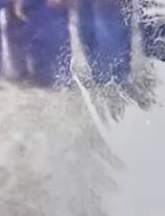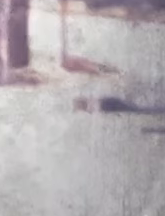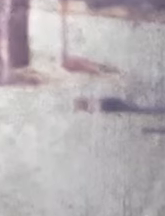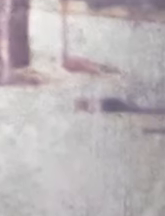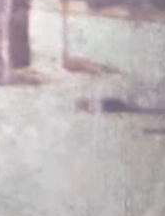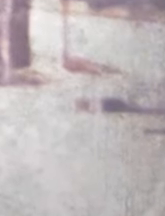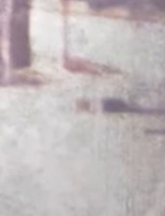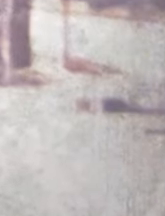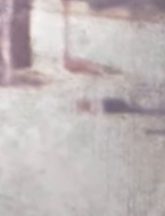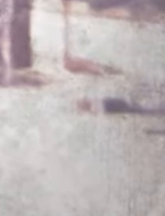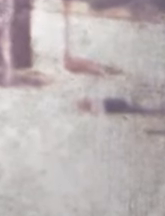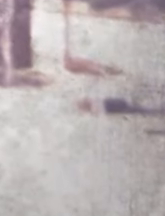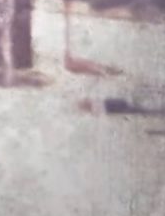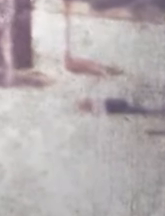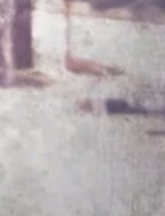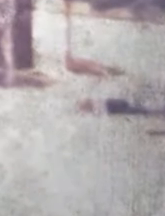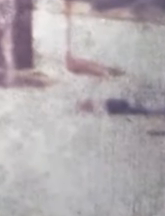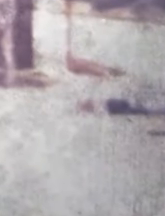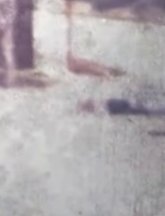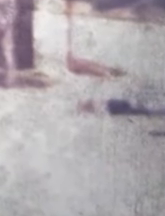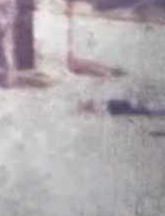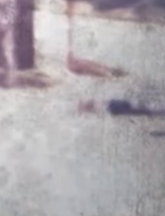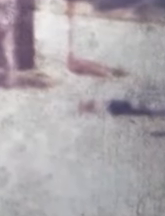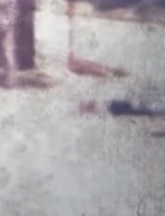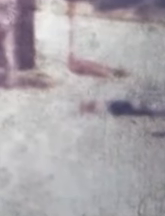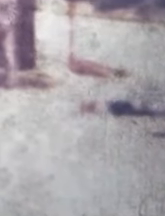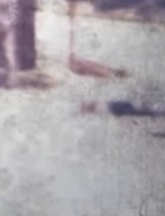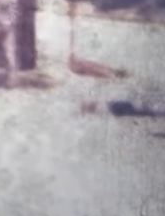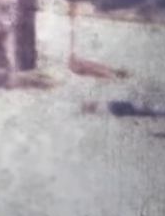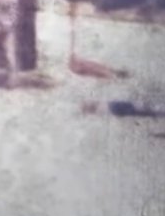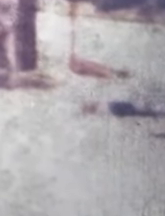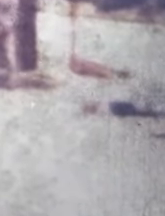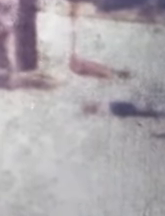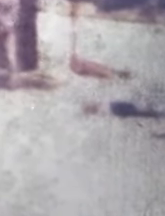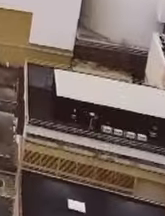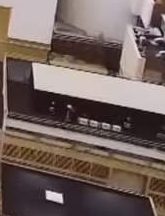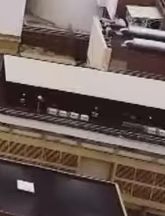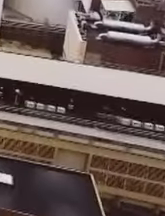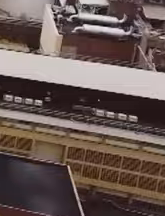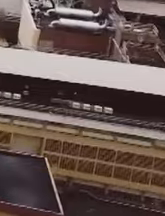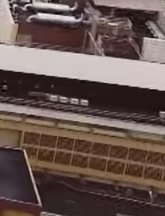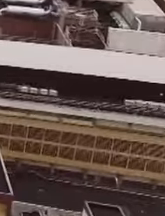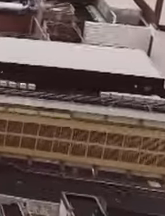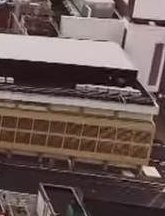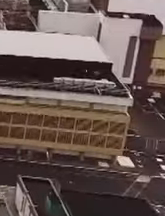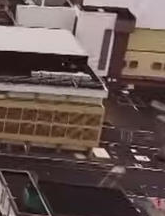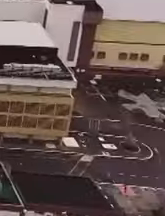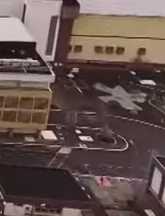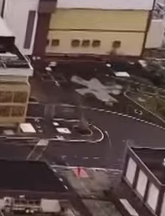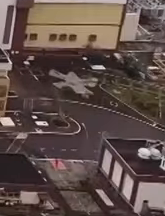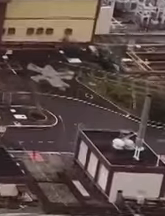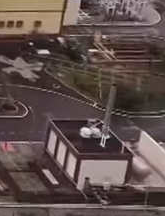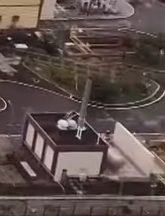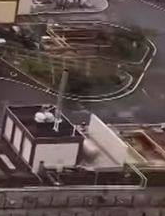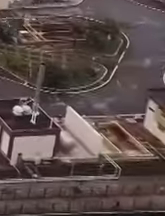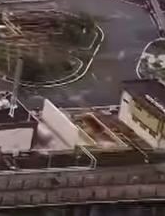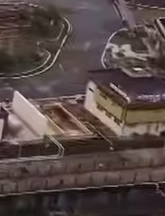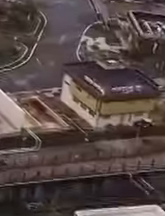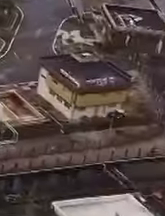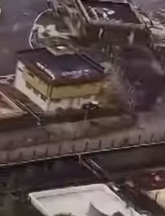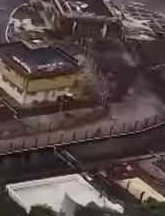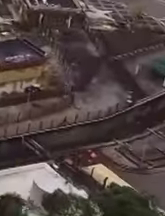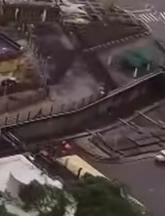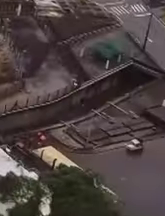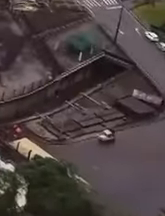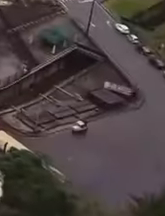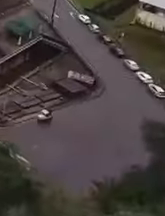da usina era implantação do setor, e eu fiz parte disso aí. É uma história para mim.